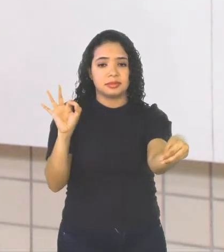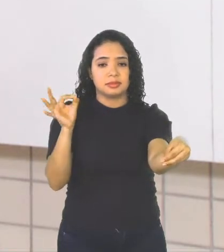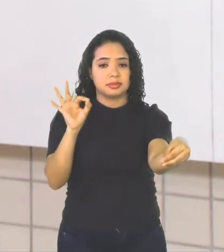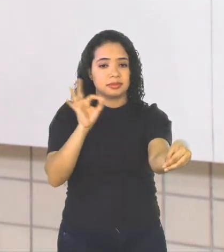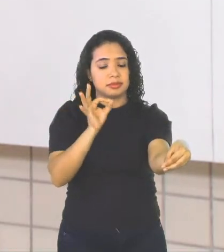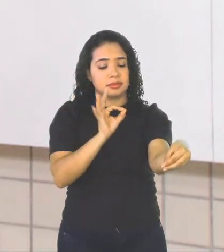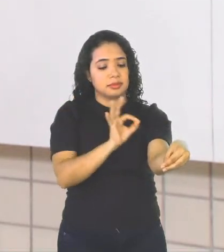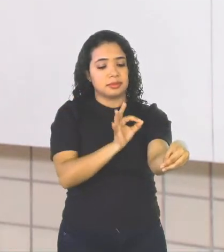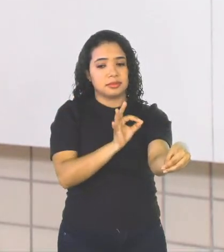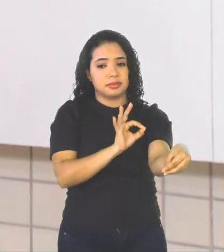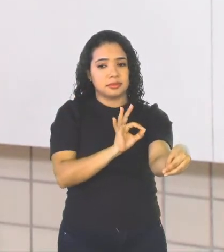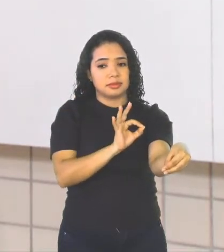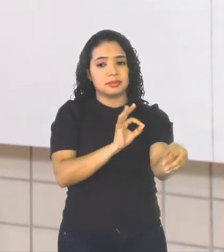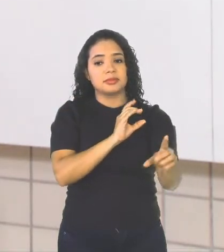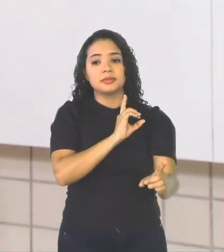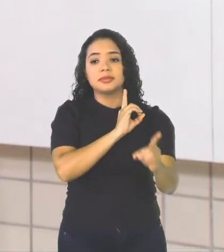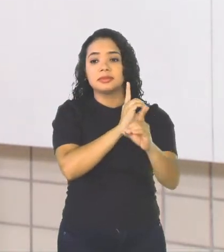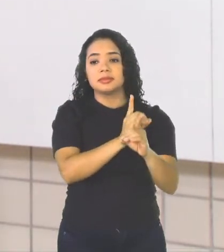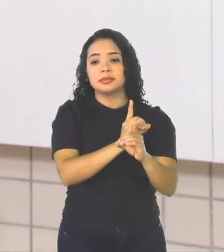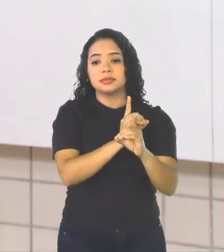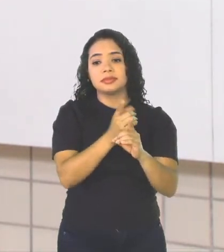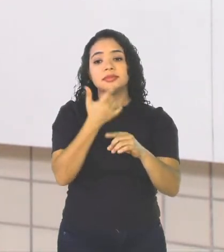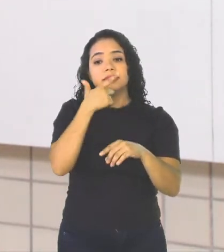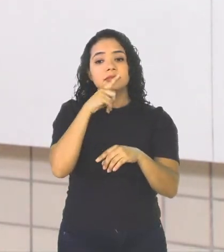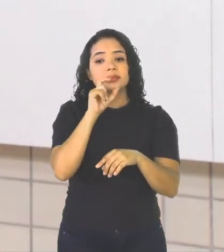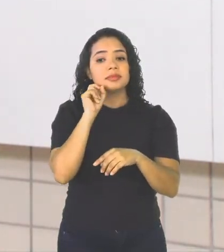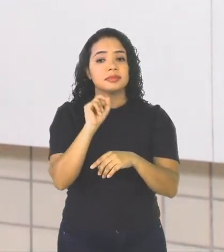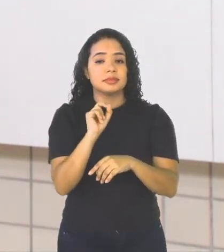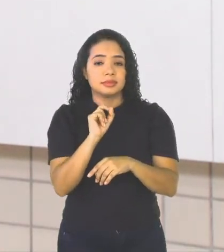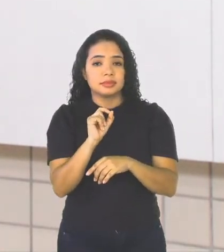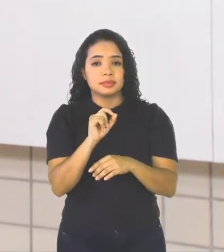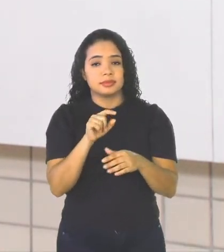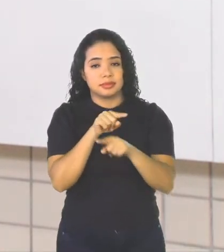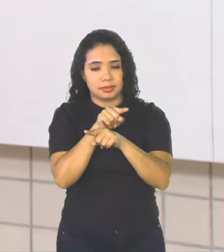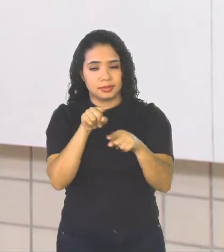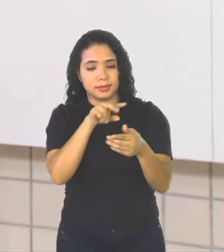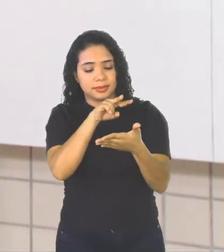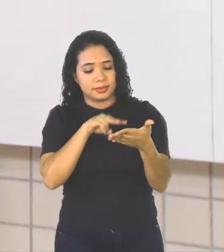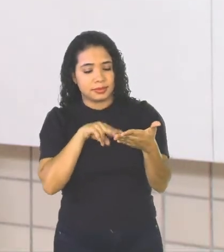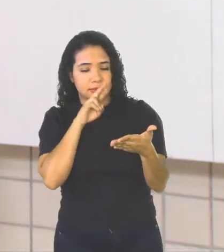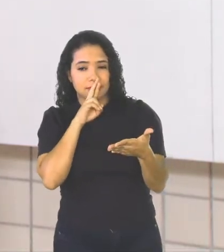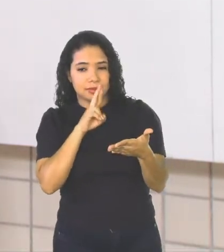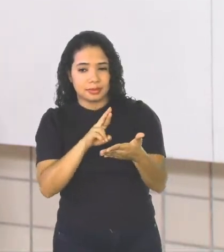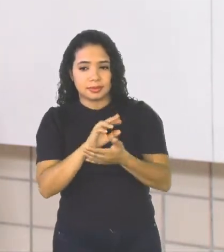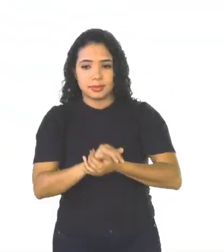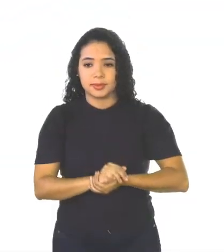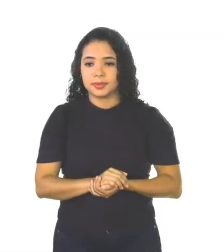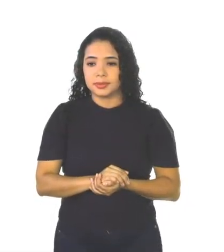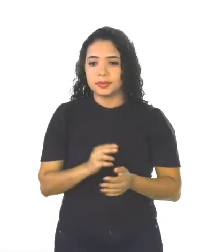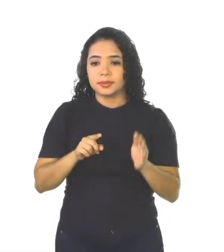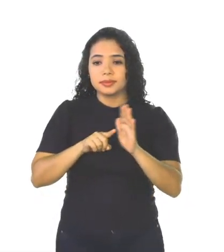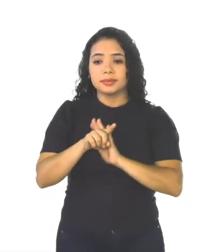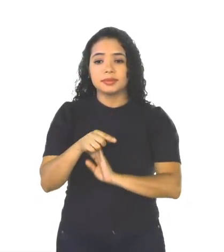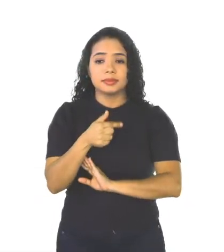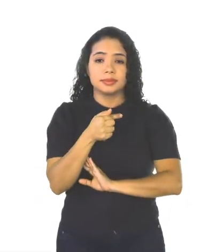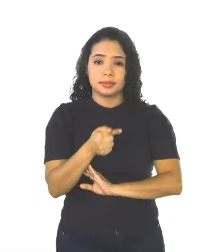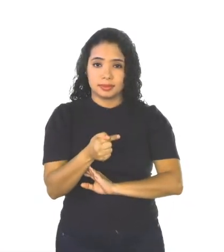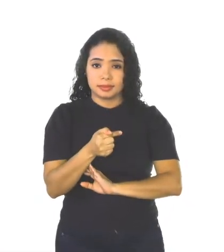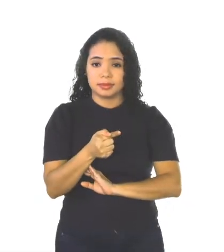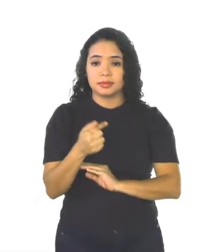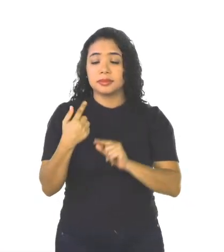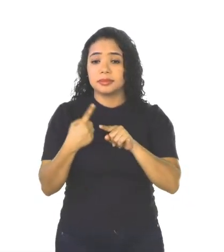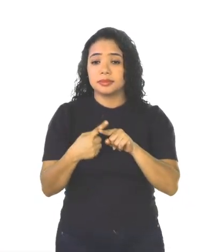situação. Lá na história você vai ler e responder. Aí questão 7. Por que Gil,